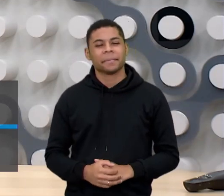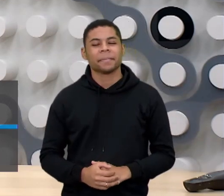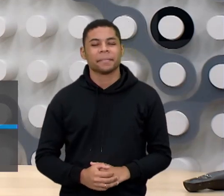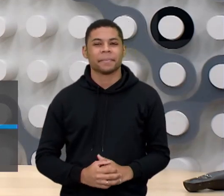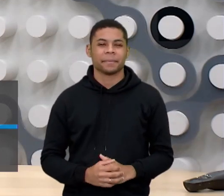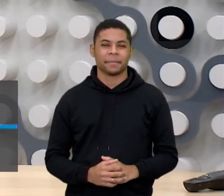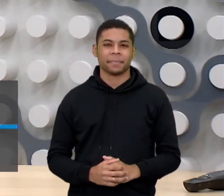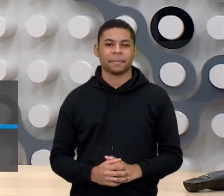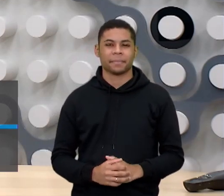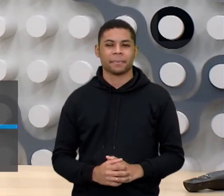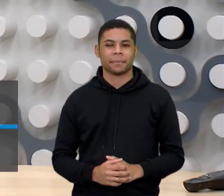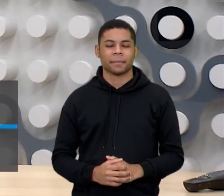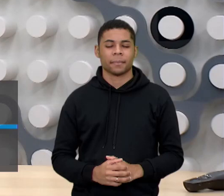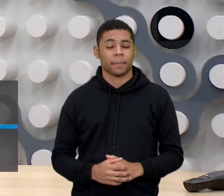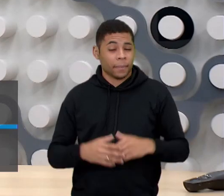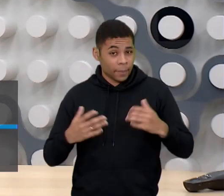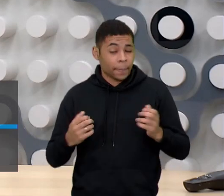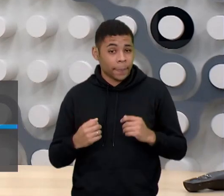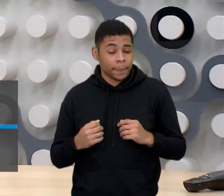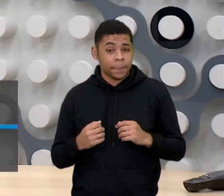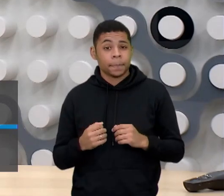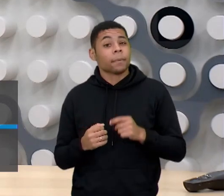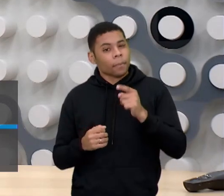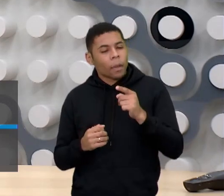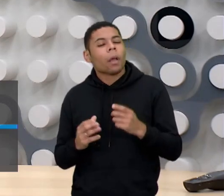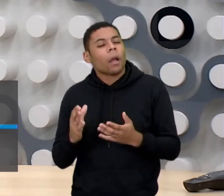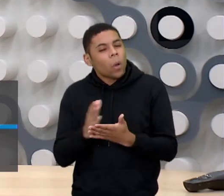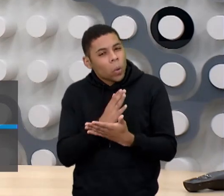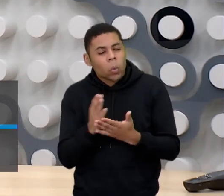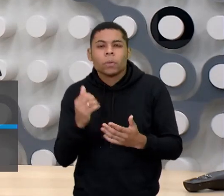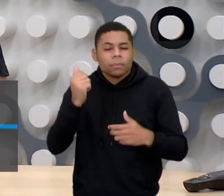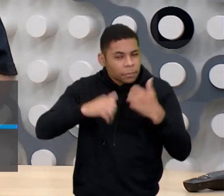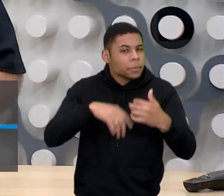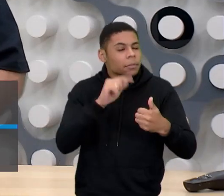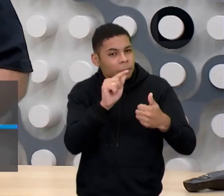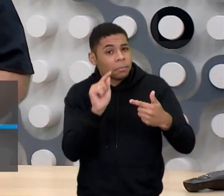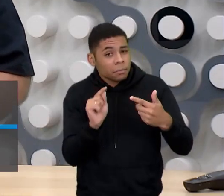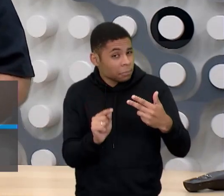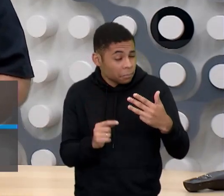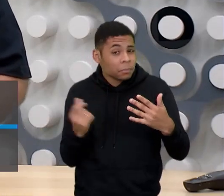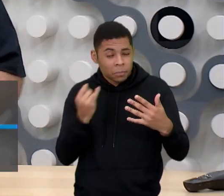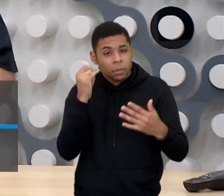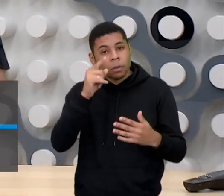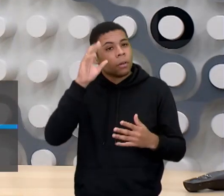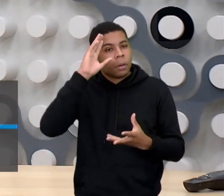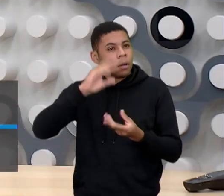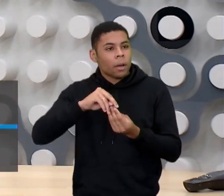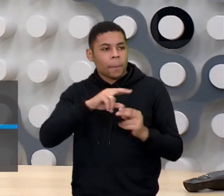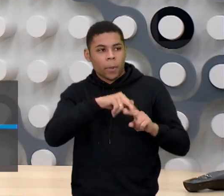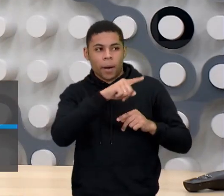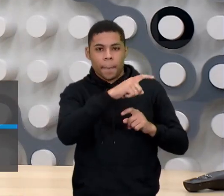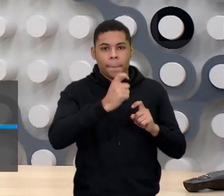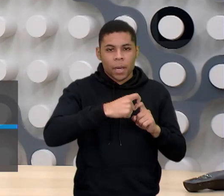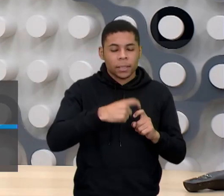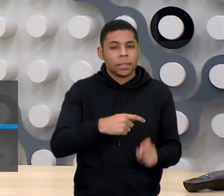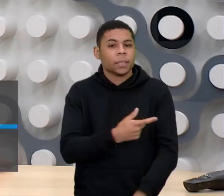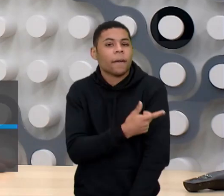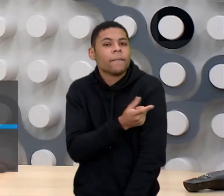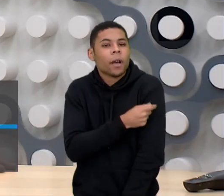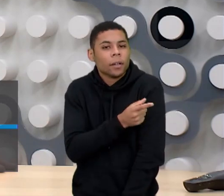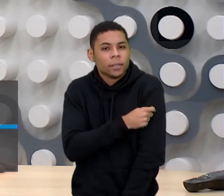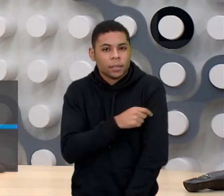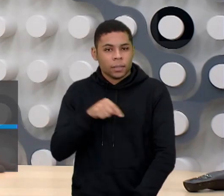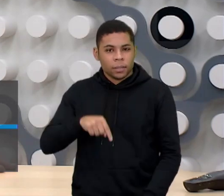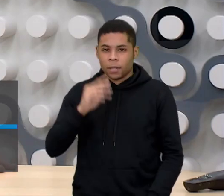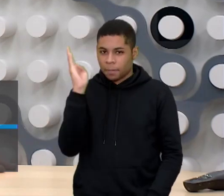aí da expectativa de vida. E é lógico que são alguns fatores aí, principalmente a questão, né, da medicina, né, as vacinas aqui no